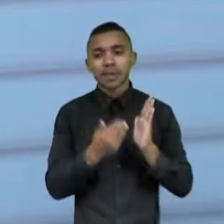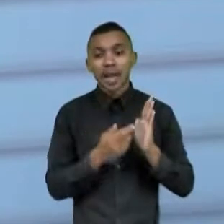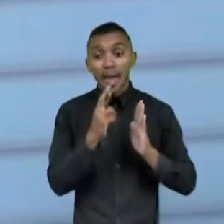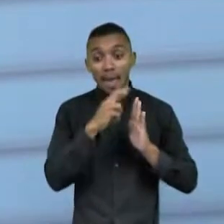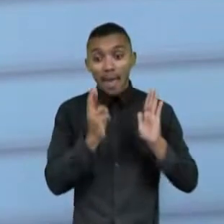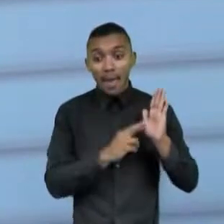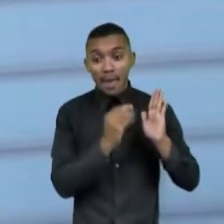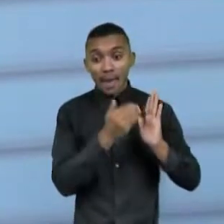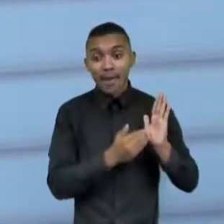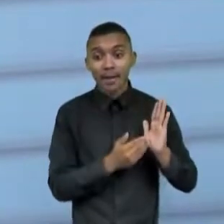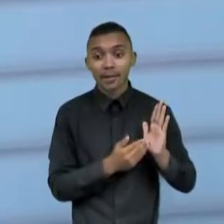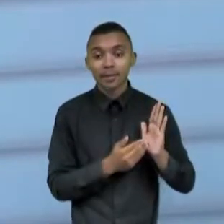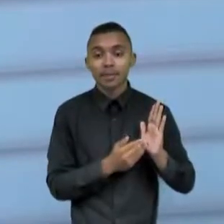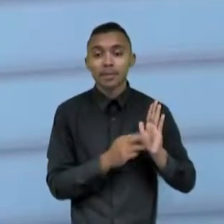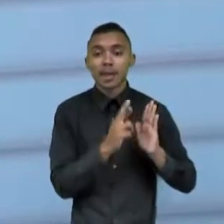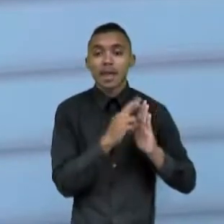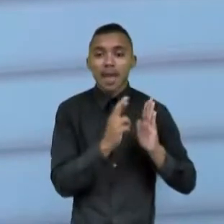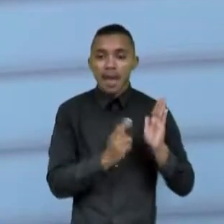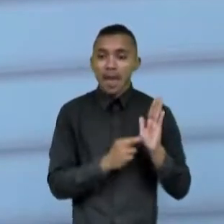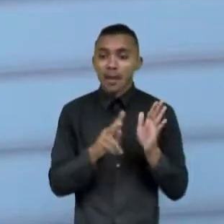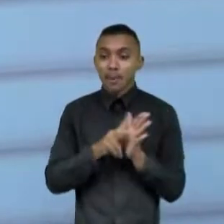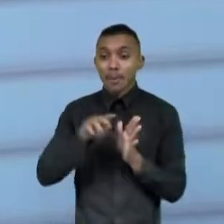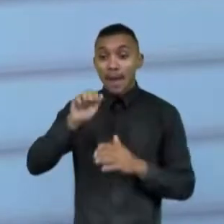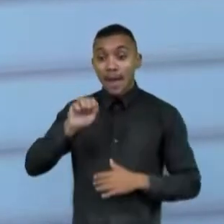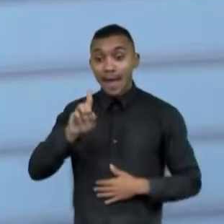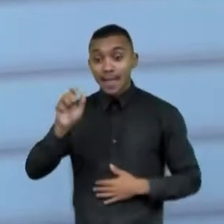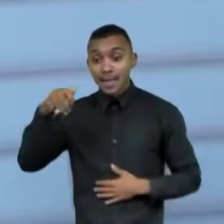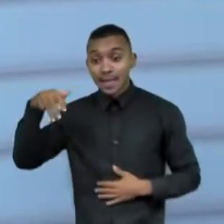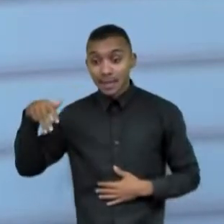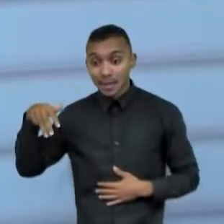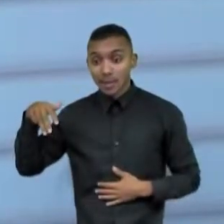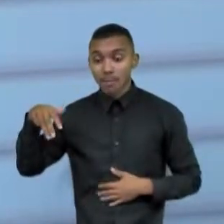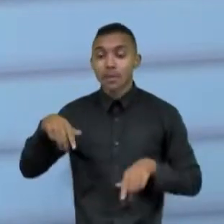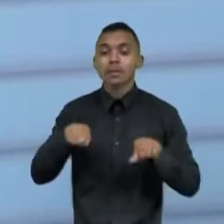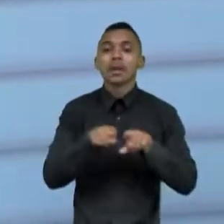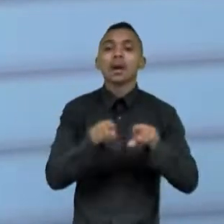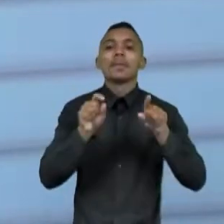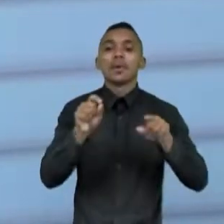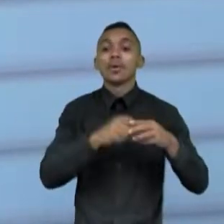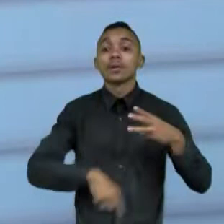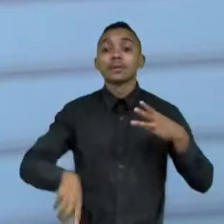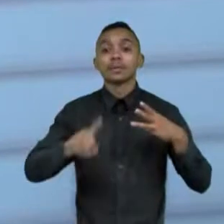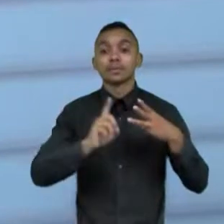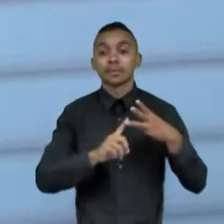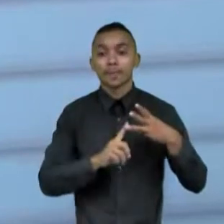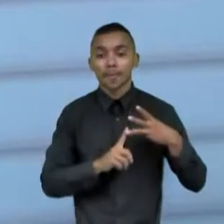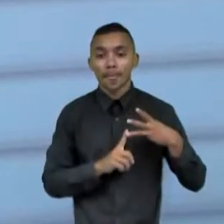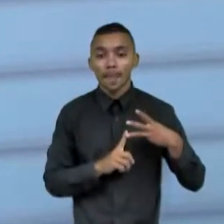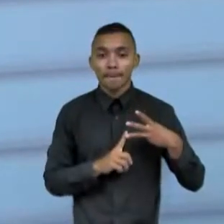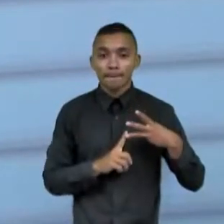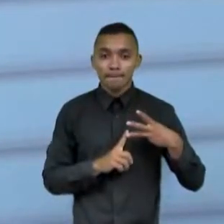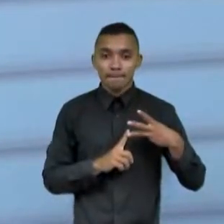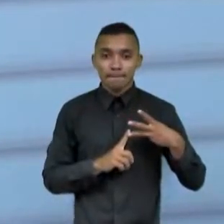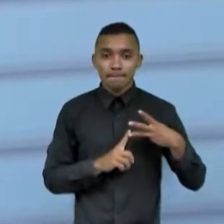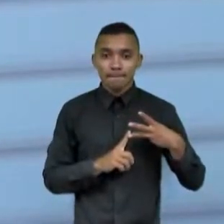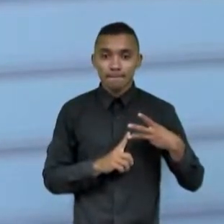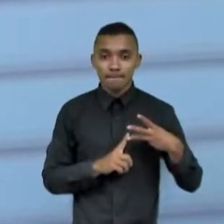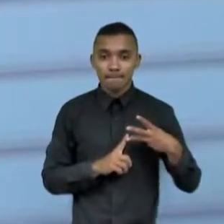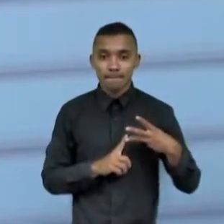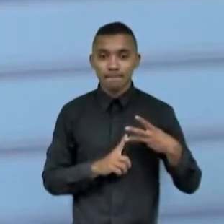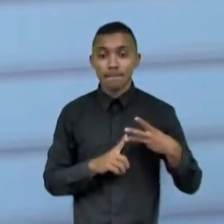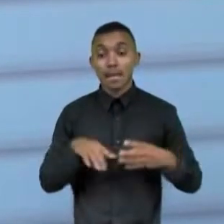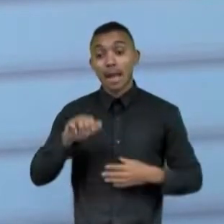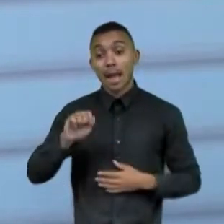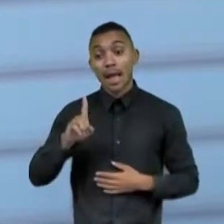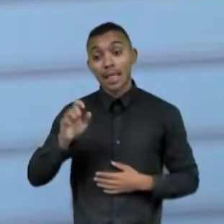estrutura administrativa, e entrou também na resolução que fala sobre a administração